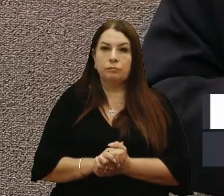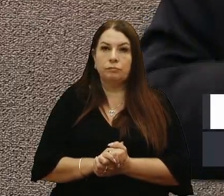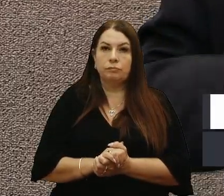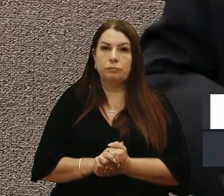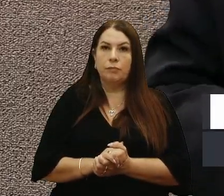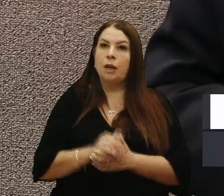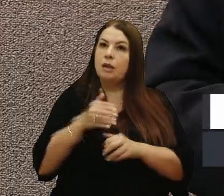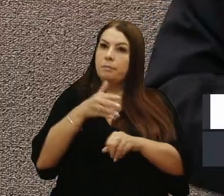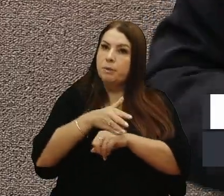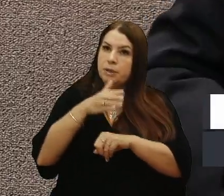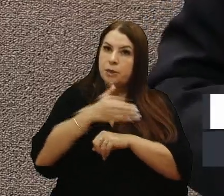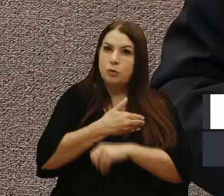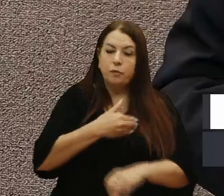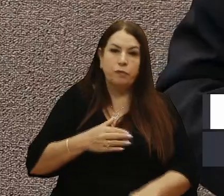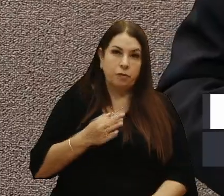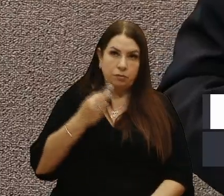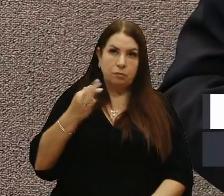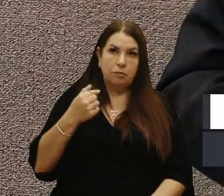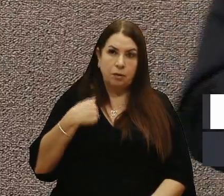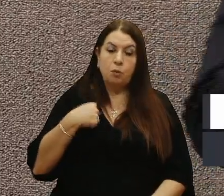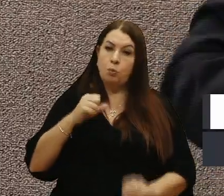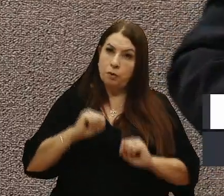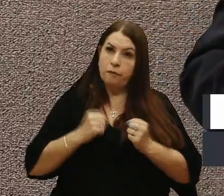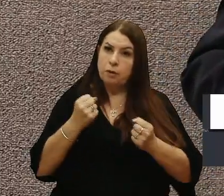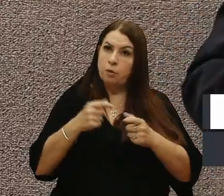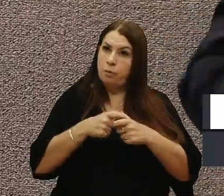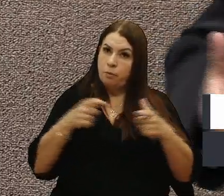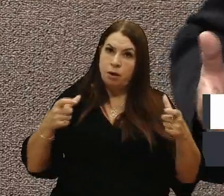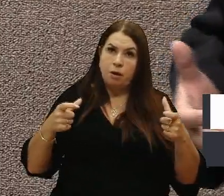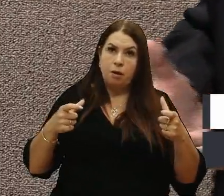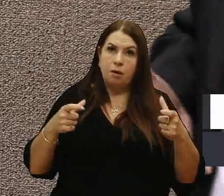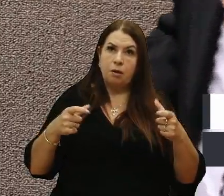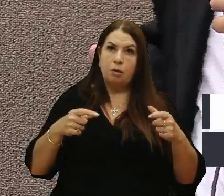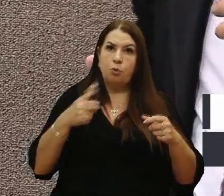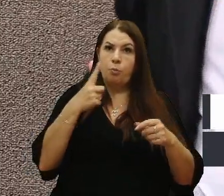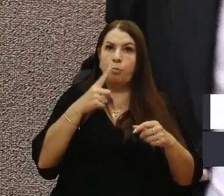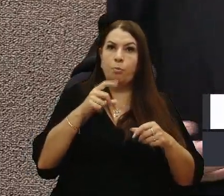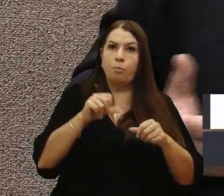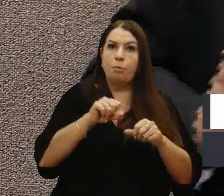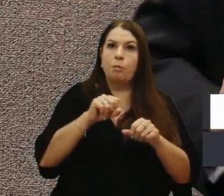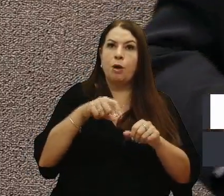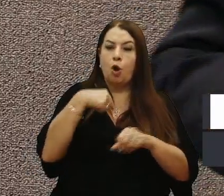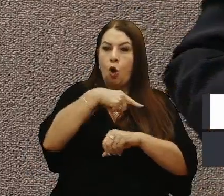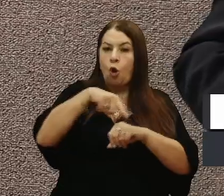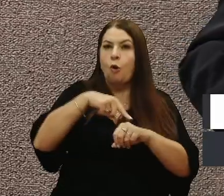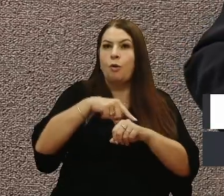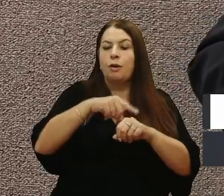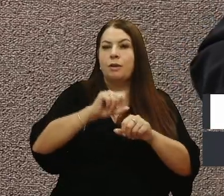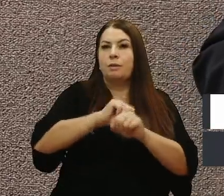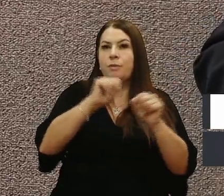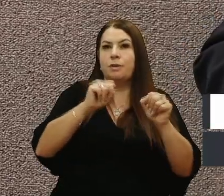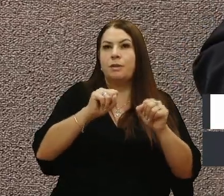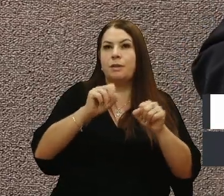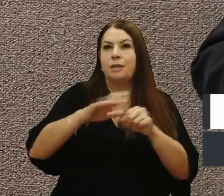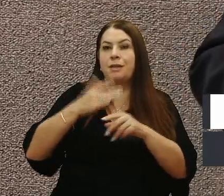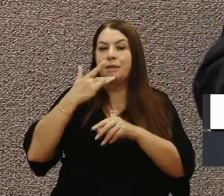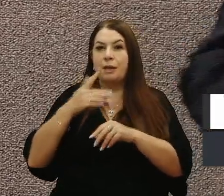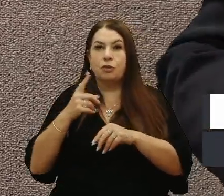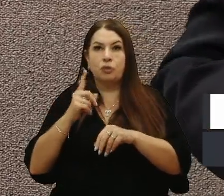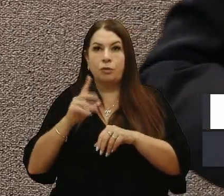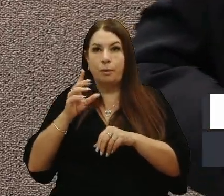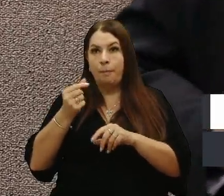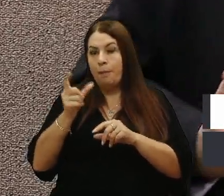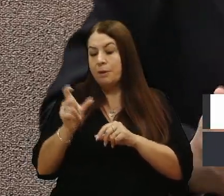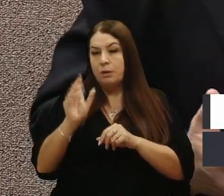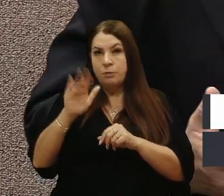essa participação do governo federal, eu defendo ampliar 1 hora de manhã, 1 hora de tarde, com a passagem mais barata. Eu já